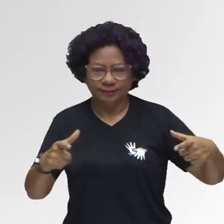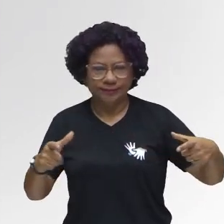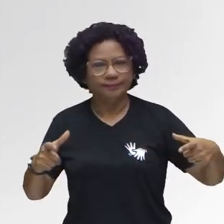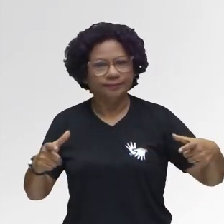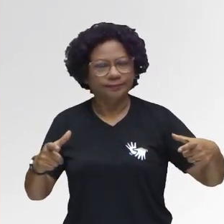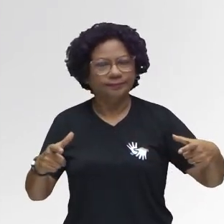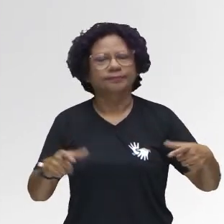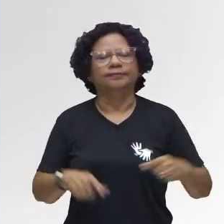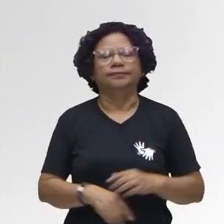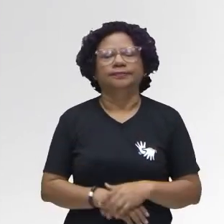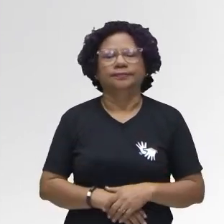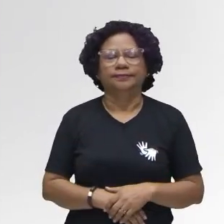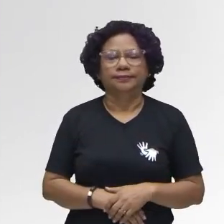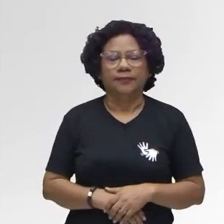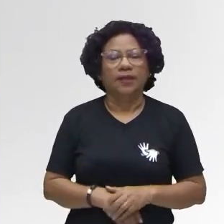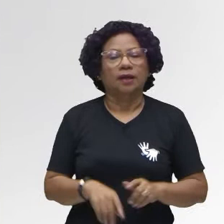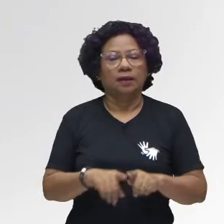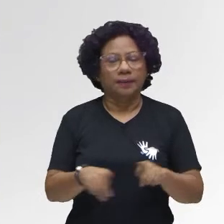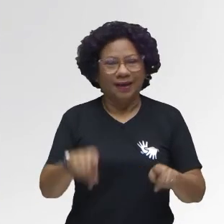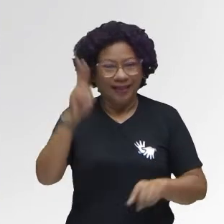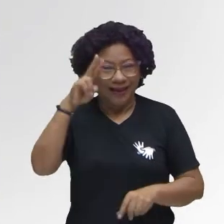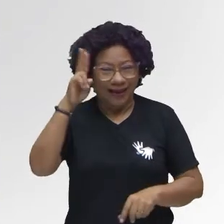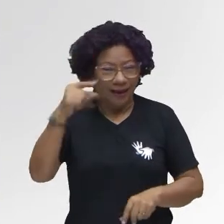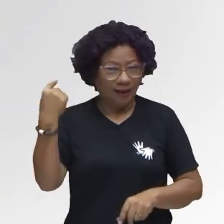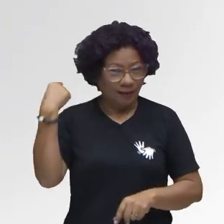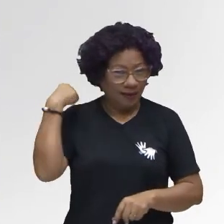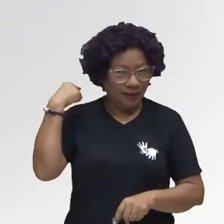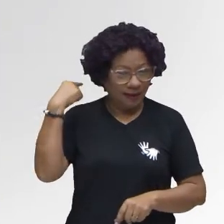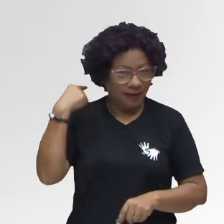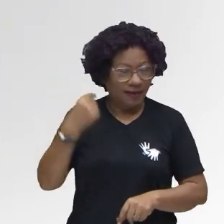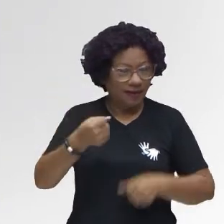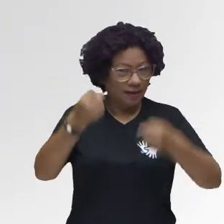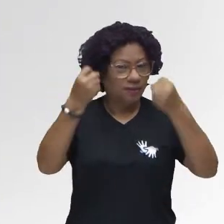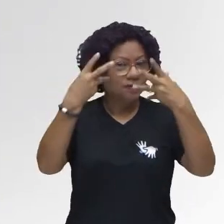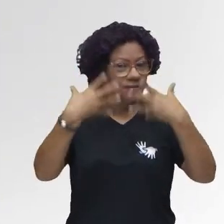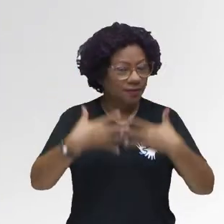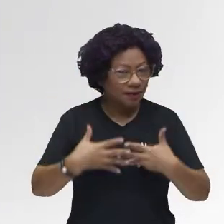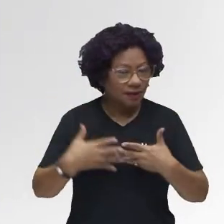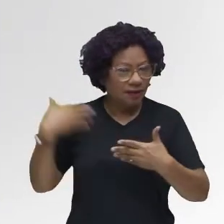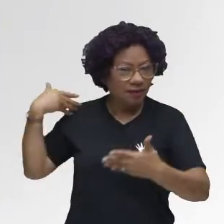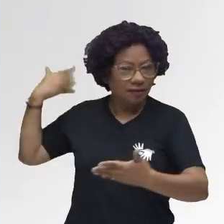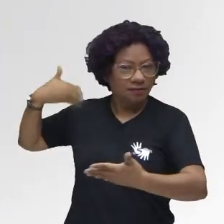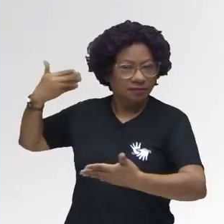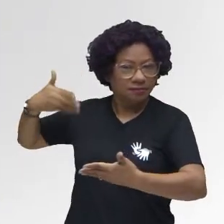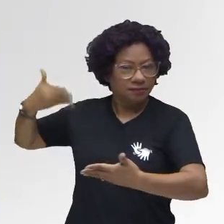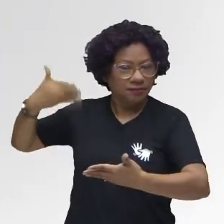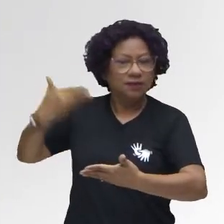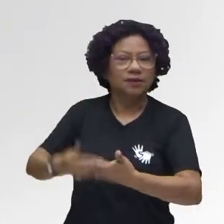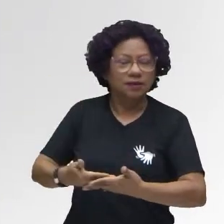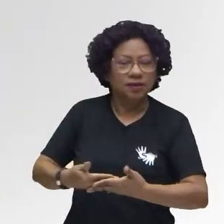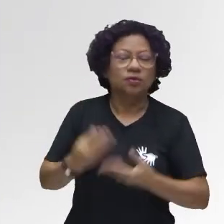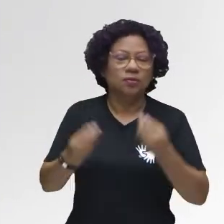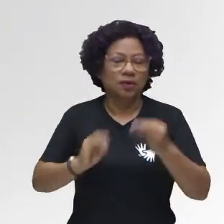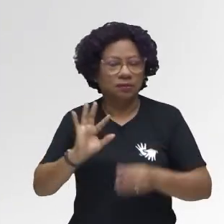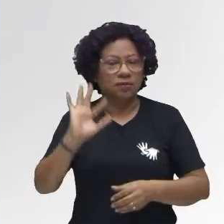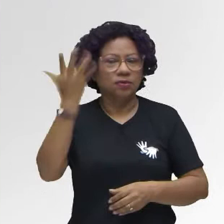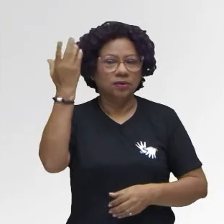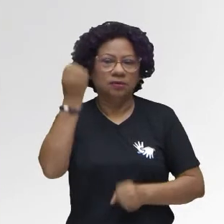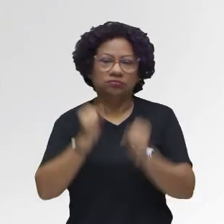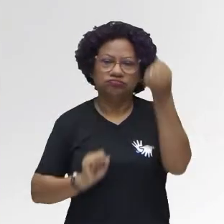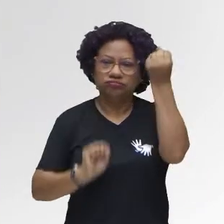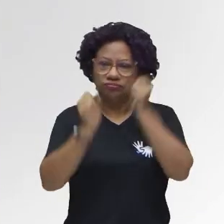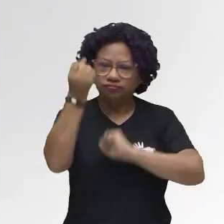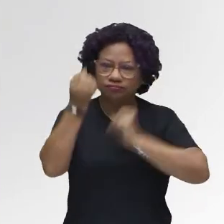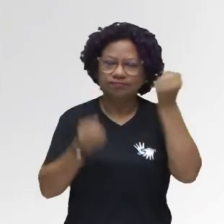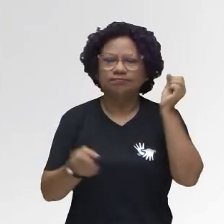no seu processo. Mas lembra que eu falei que isso começa lá no passado? Porque o processo de industrialização do Brasil remonta